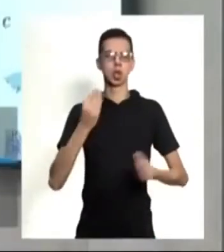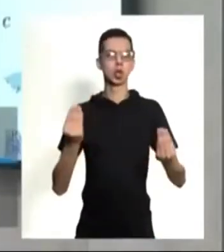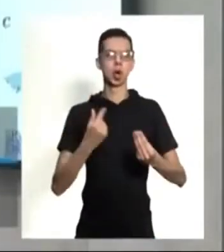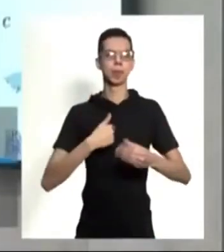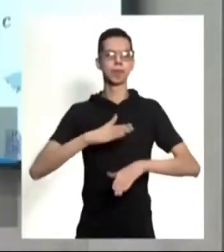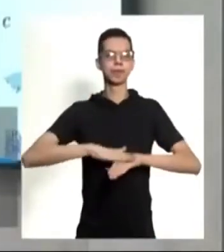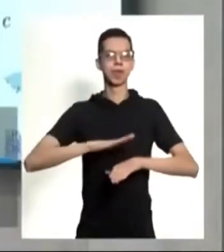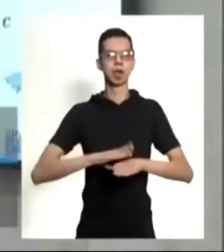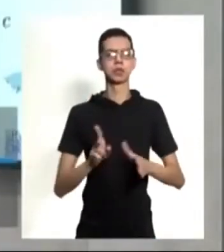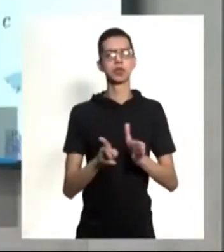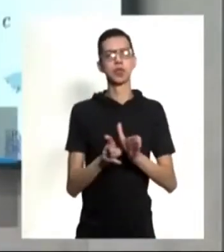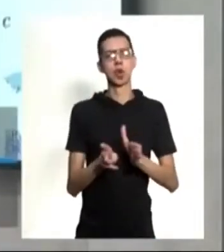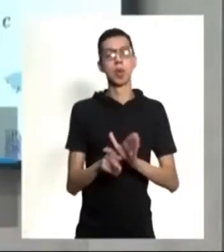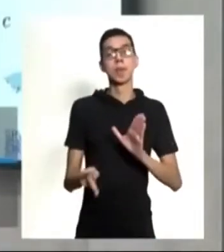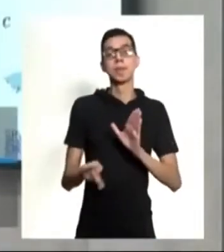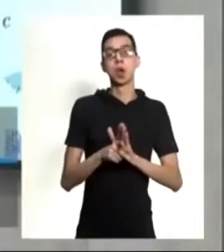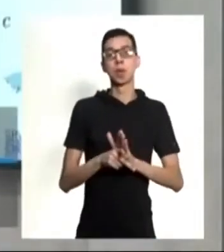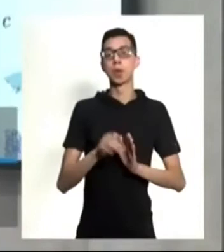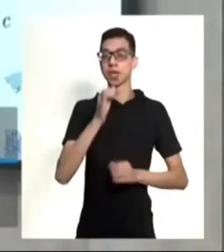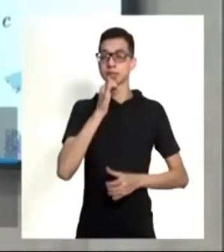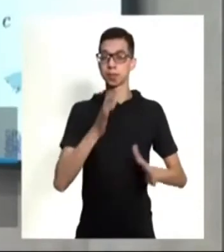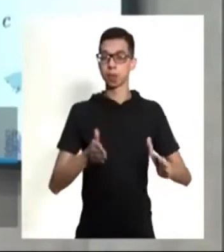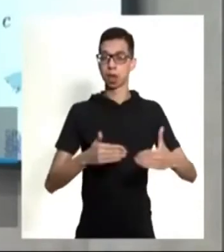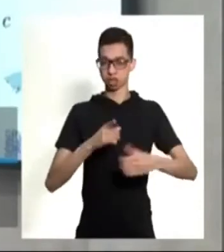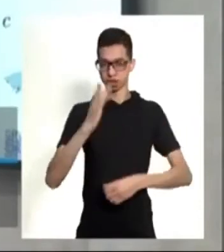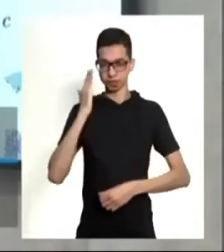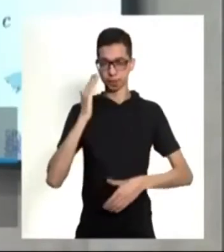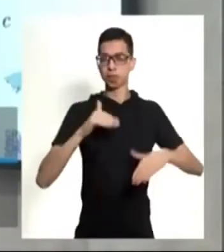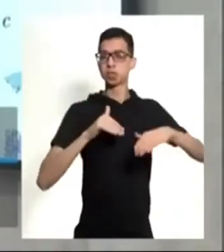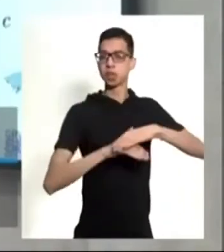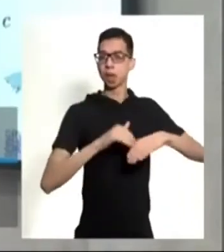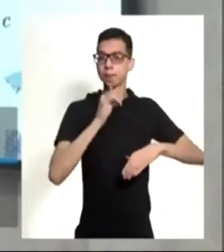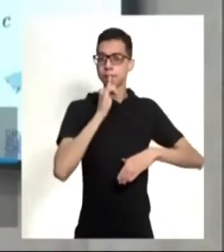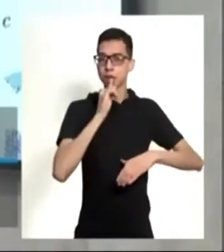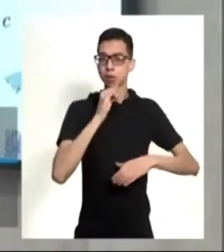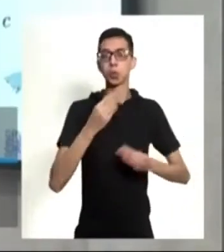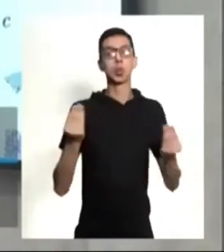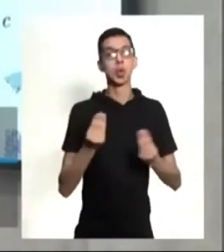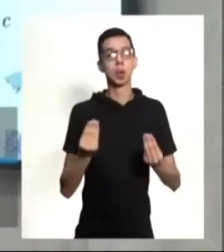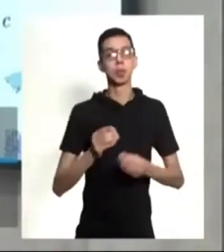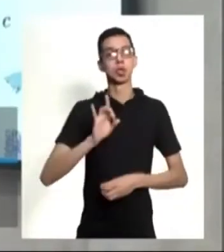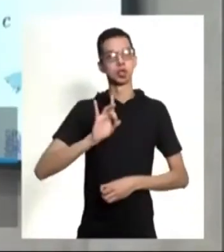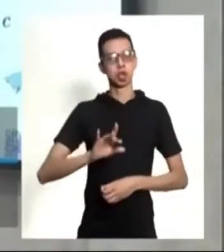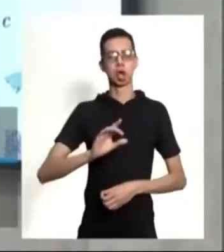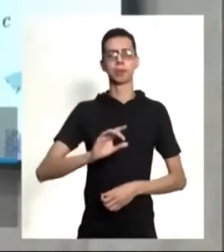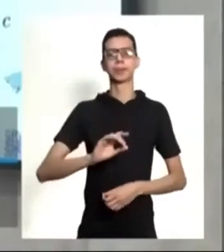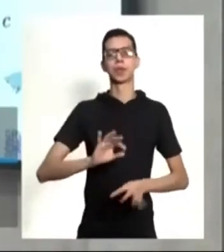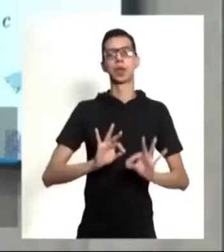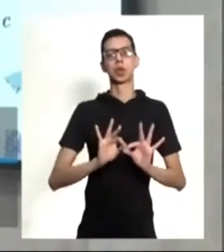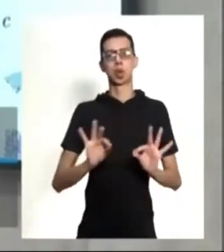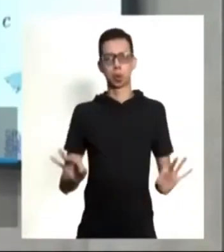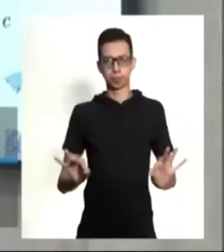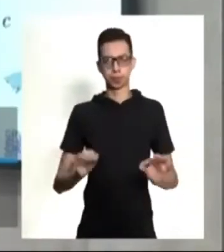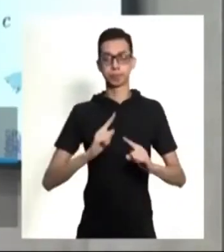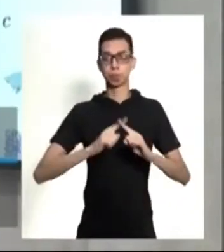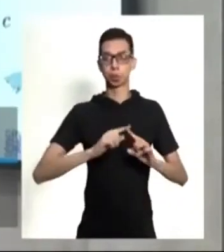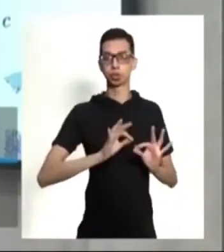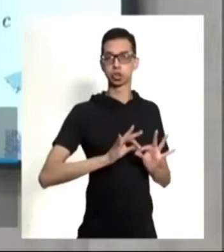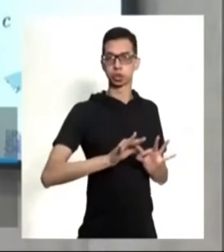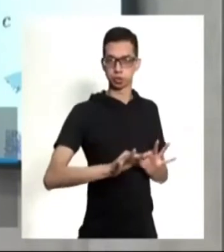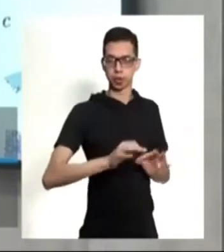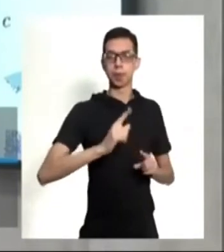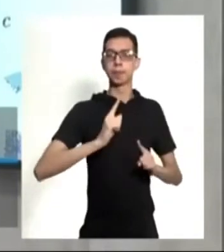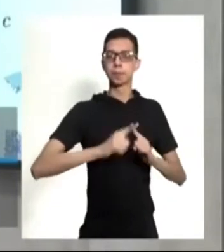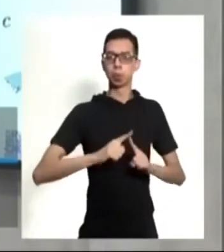calcular o volume de uma caixinha de sapato? É só multiplicar as dimensões. É só pegar o comprimento, multiplicar pela largura e pela altura